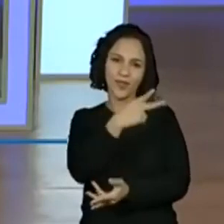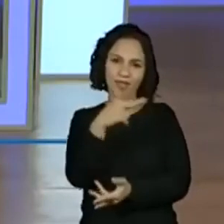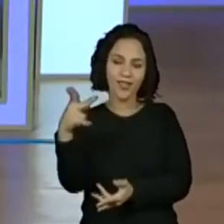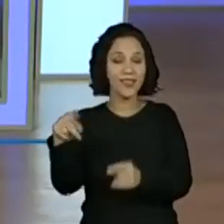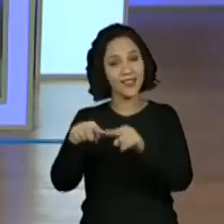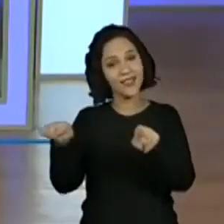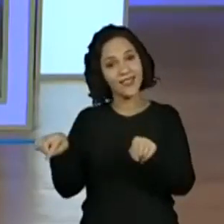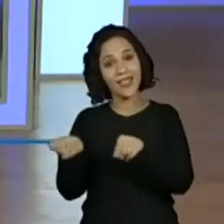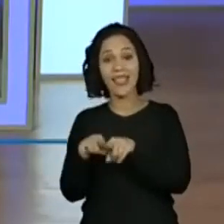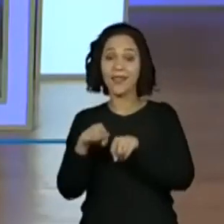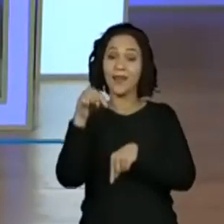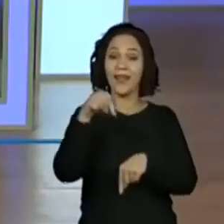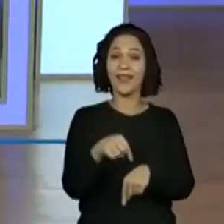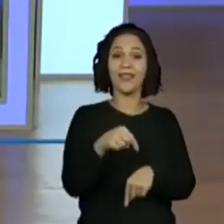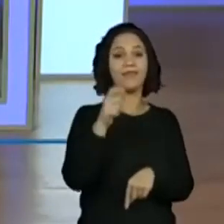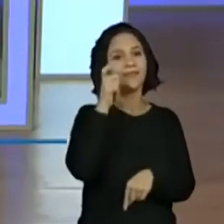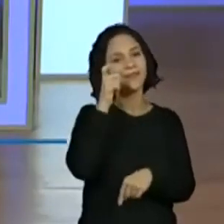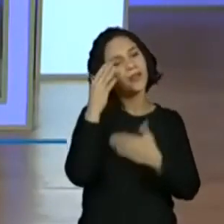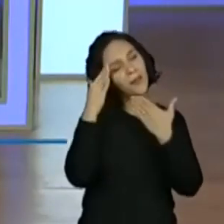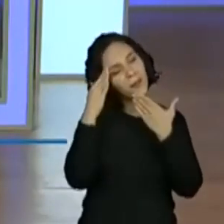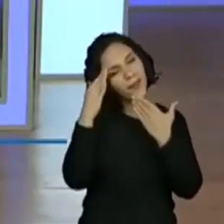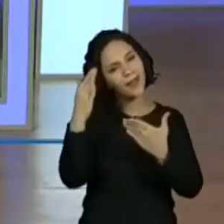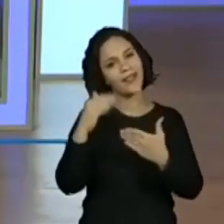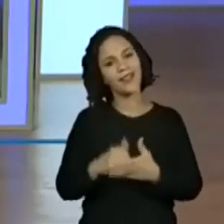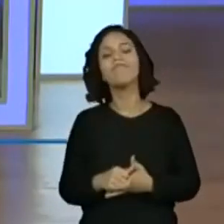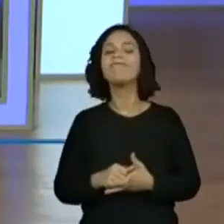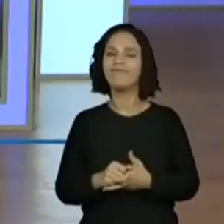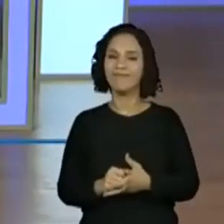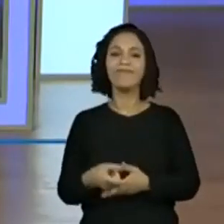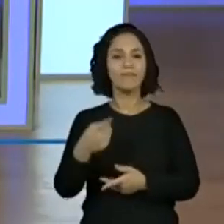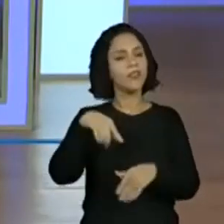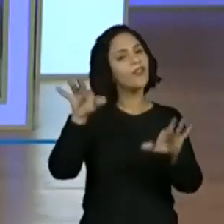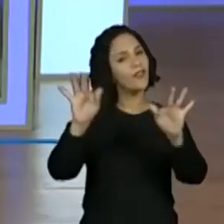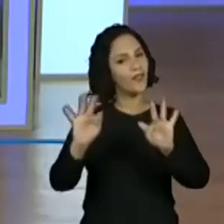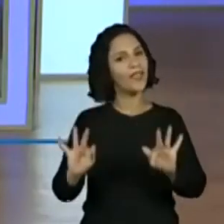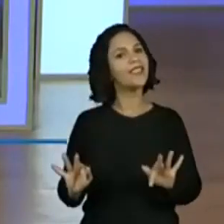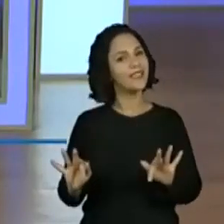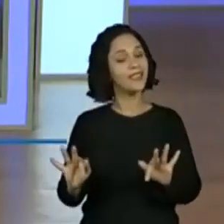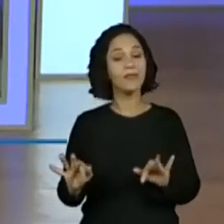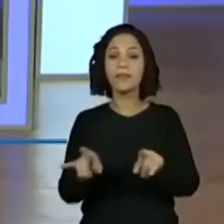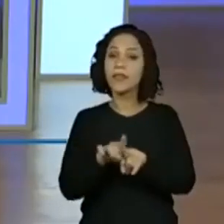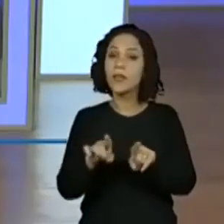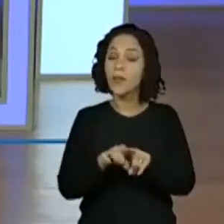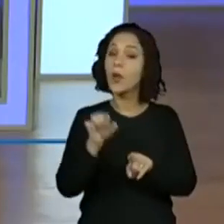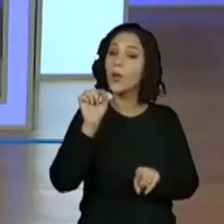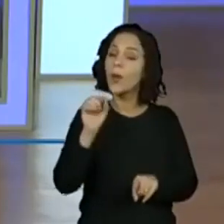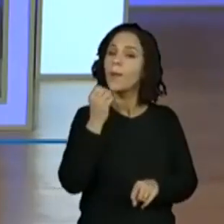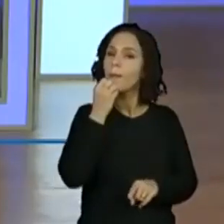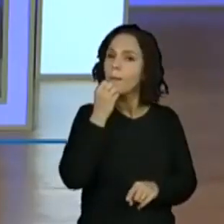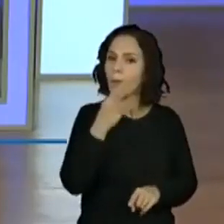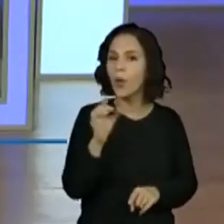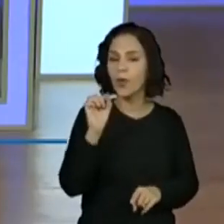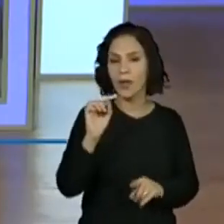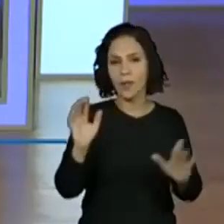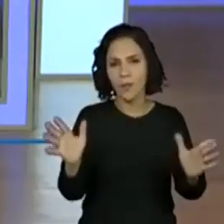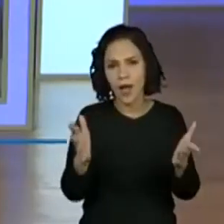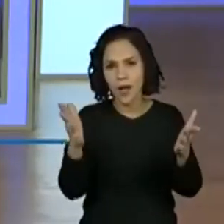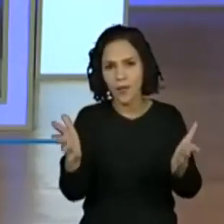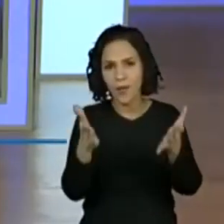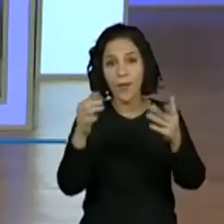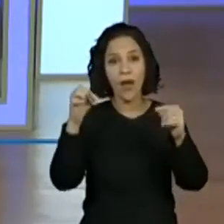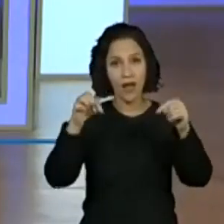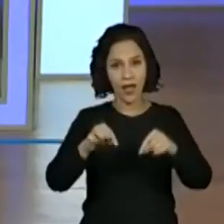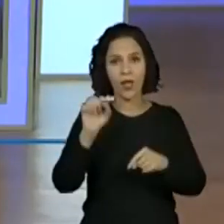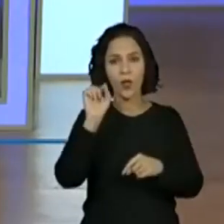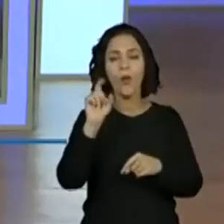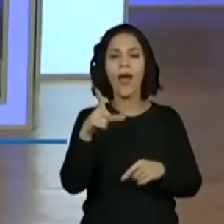de sala e nos assistindo. Muito obrigada, né? É, a gente sempre fica muito feliz. E é bom a gente destacar que aqui a gente tem essa questão